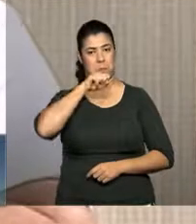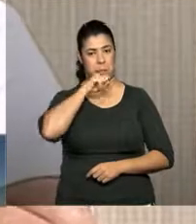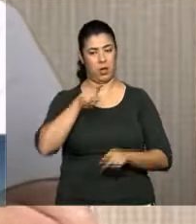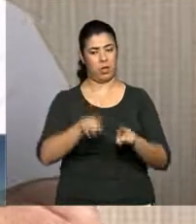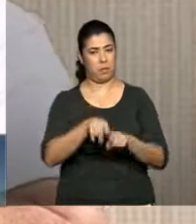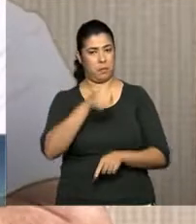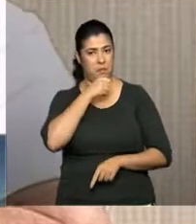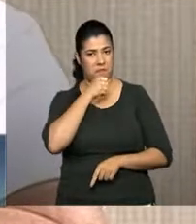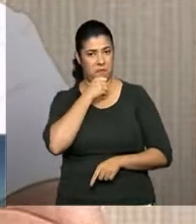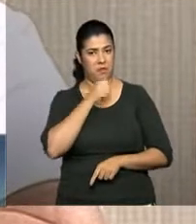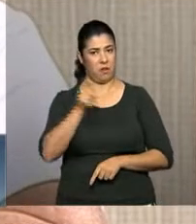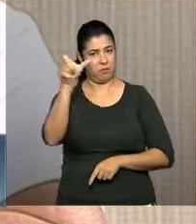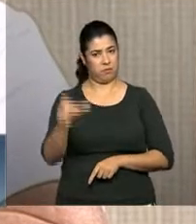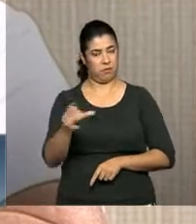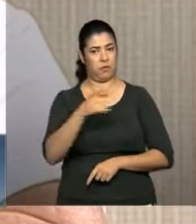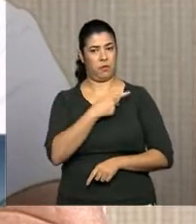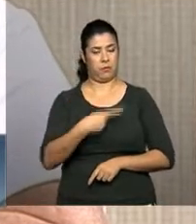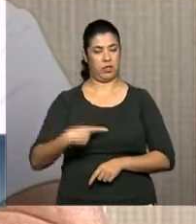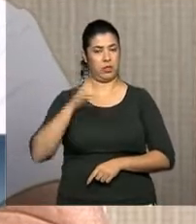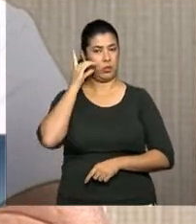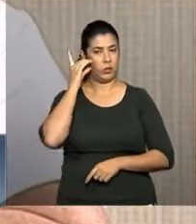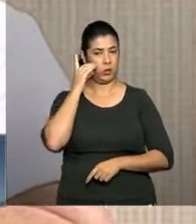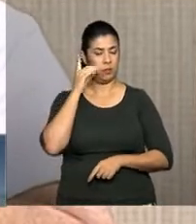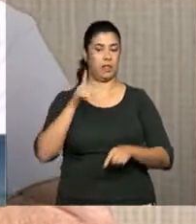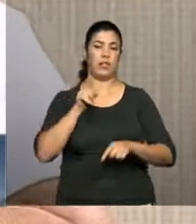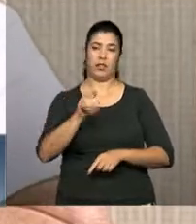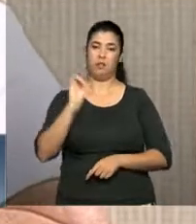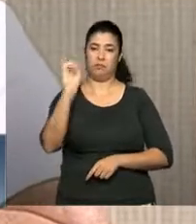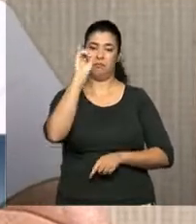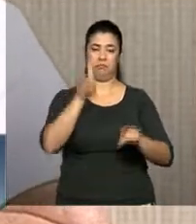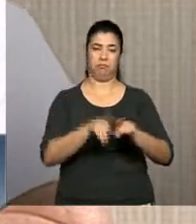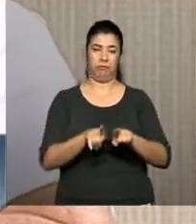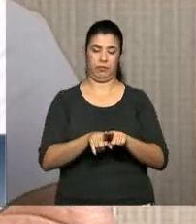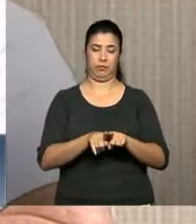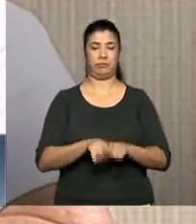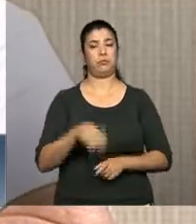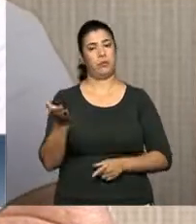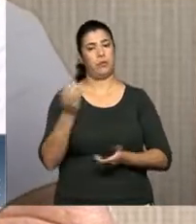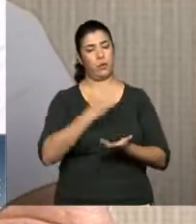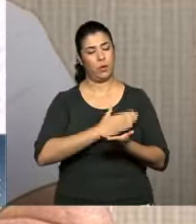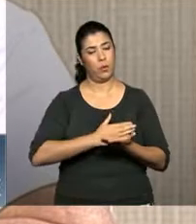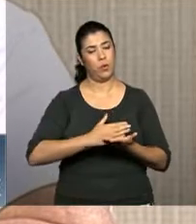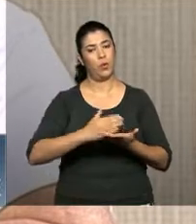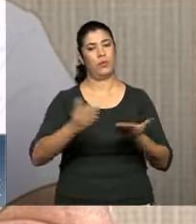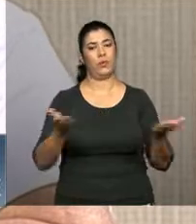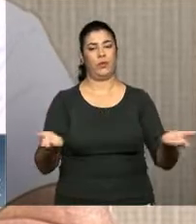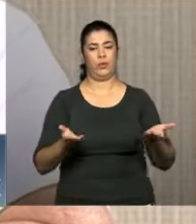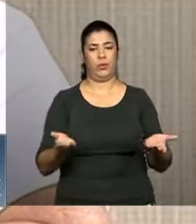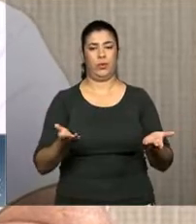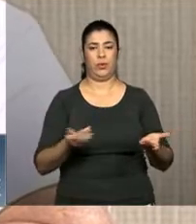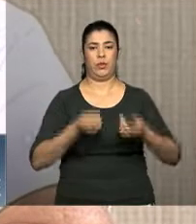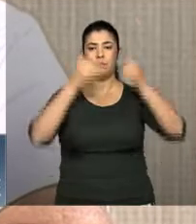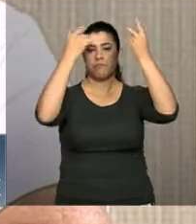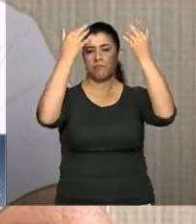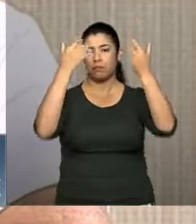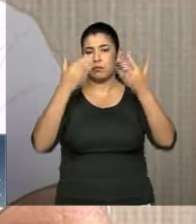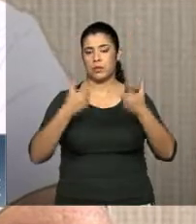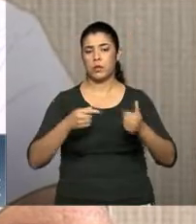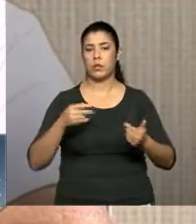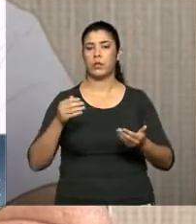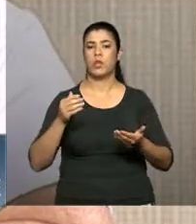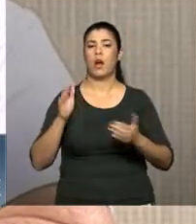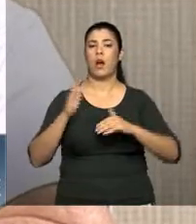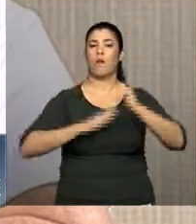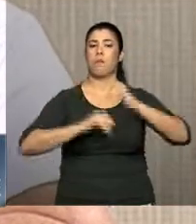pra nós é muito importante e eu queria iniciar aqui com algumas providências